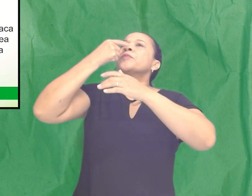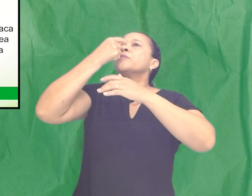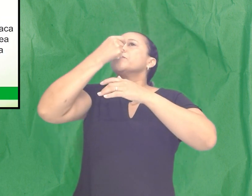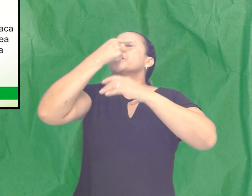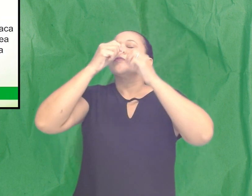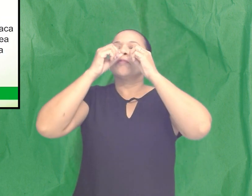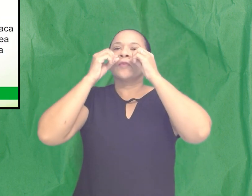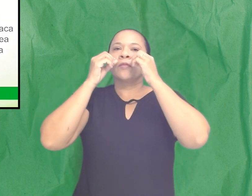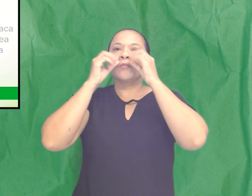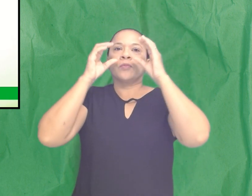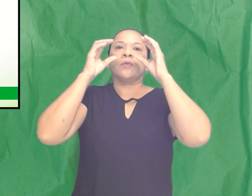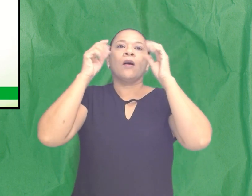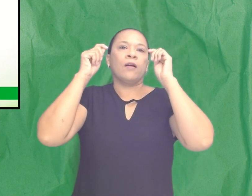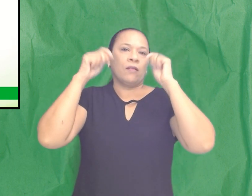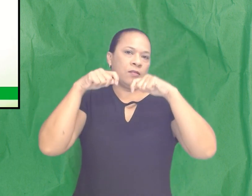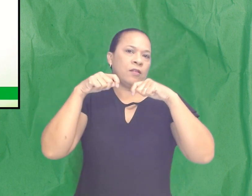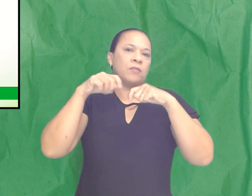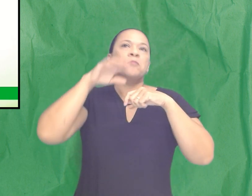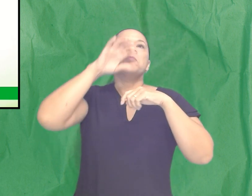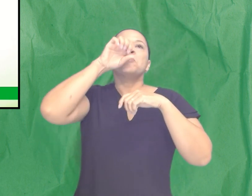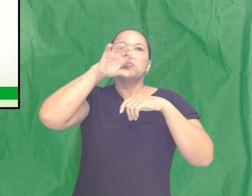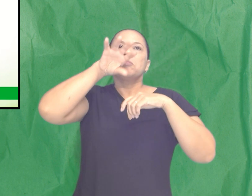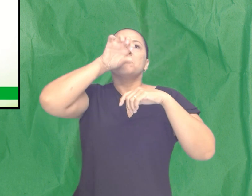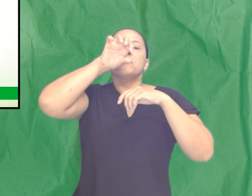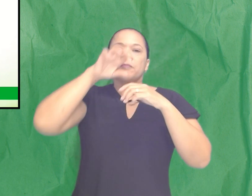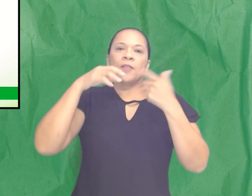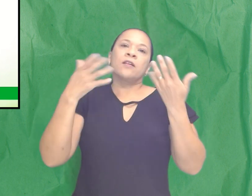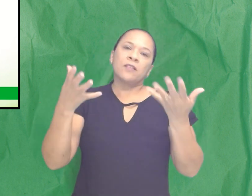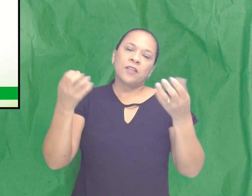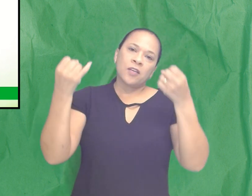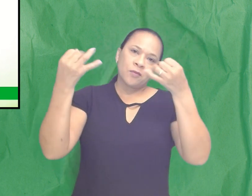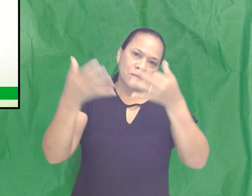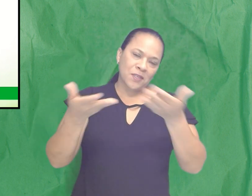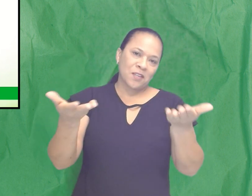via tópica. Então é isso que eu gostaria de